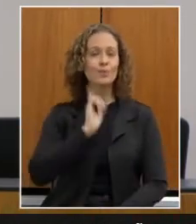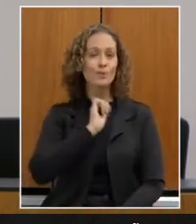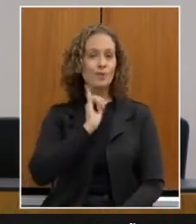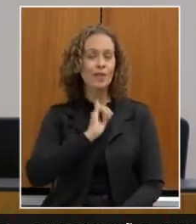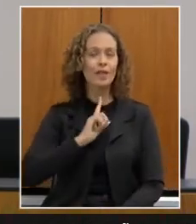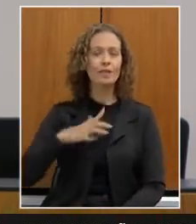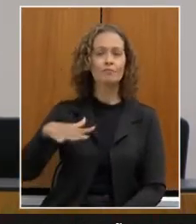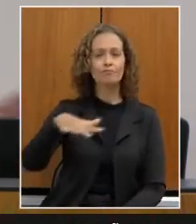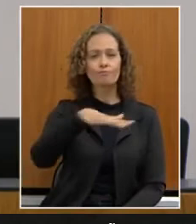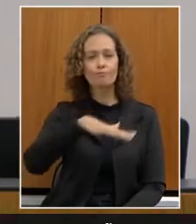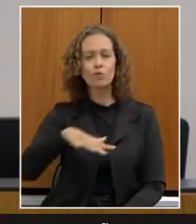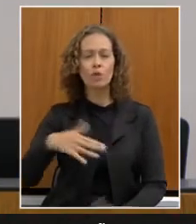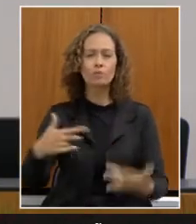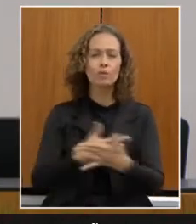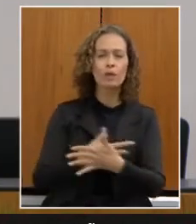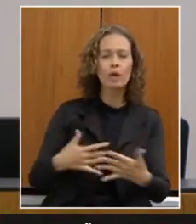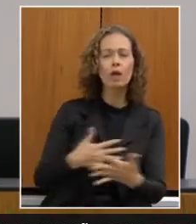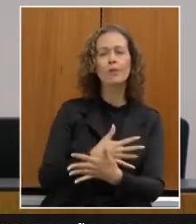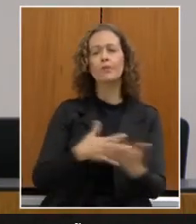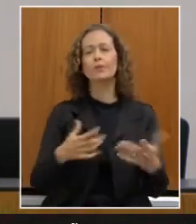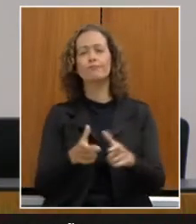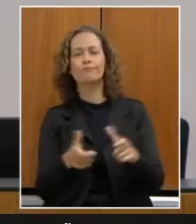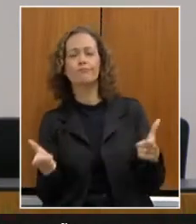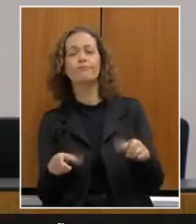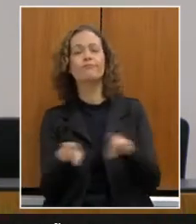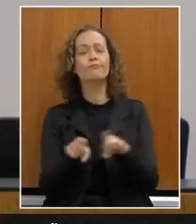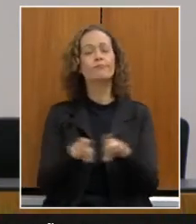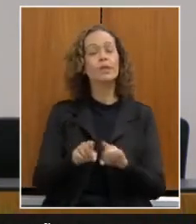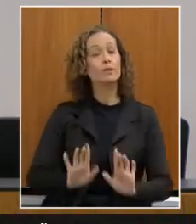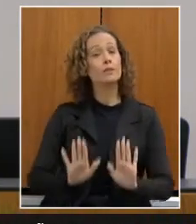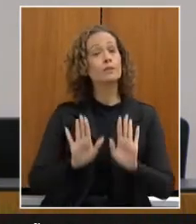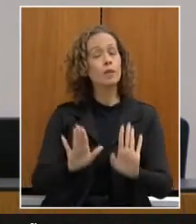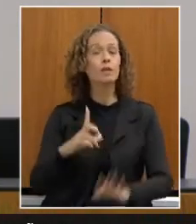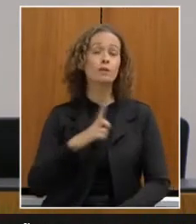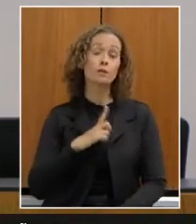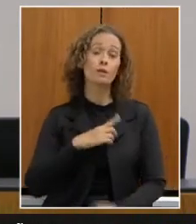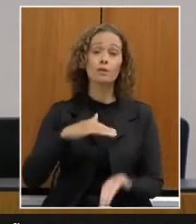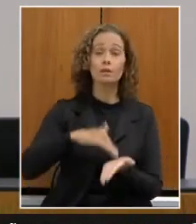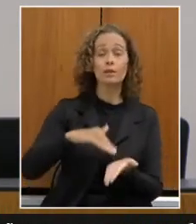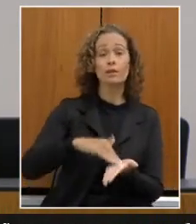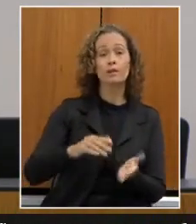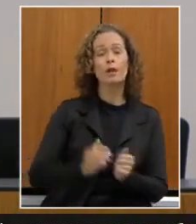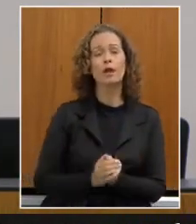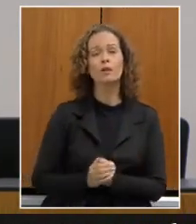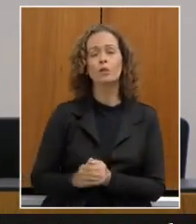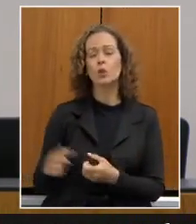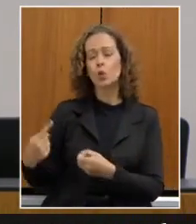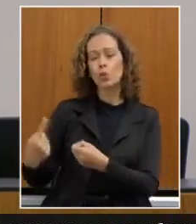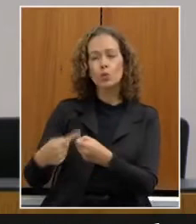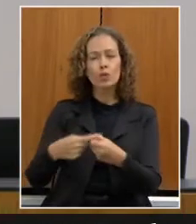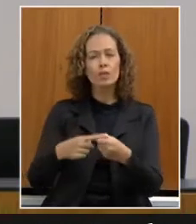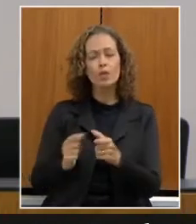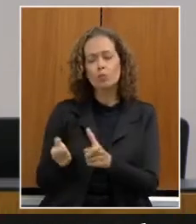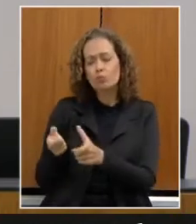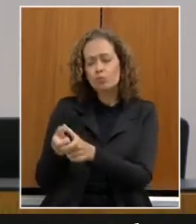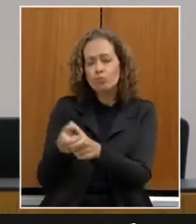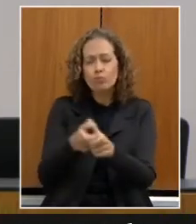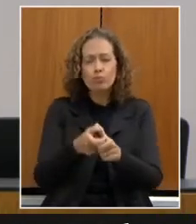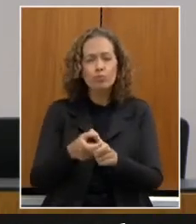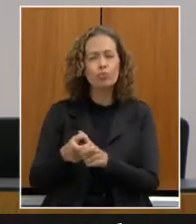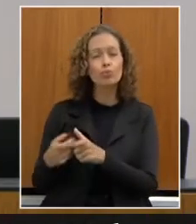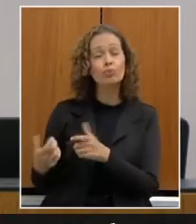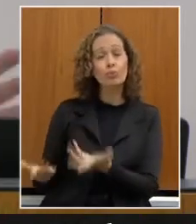região metropolitana, também nos grandes centros. Mas existem, secretário, muitos pequenos municípios que têm